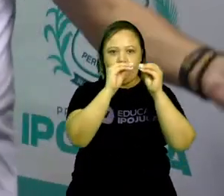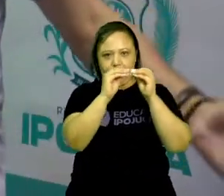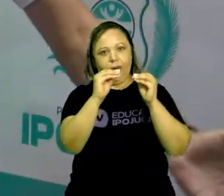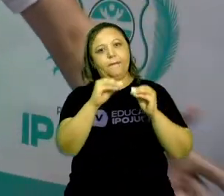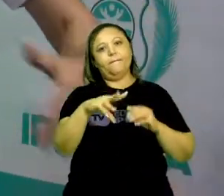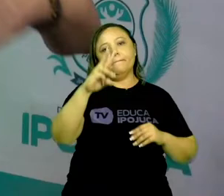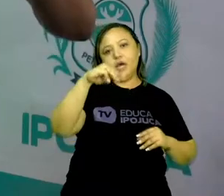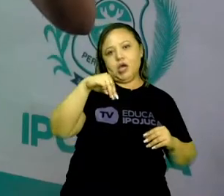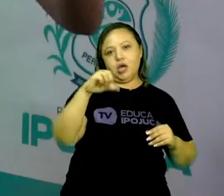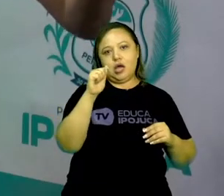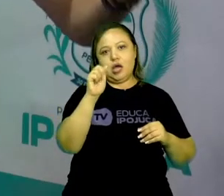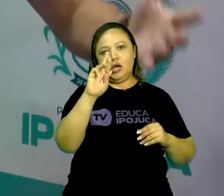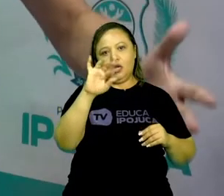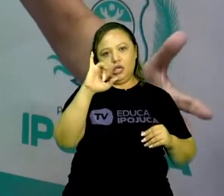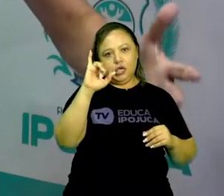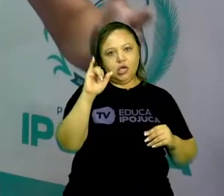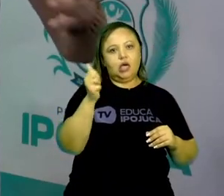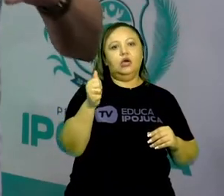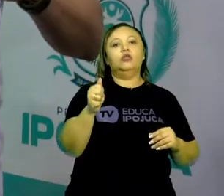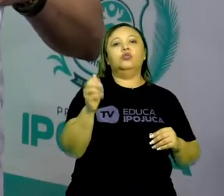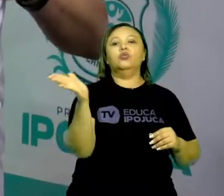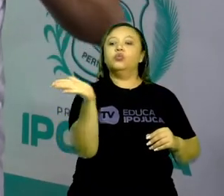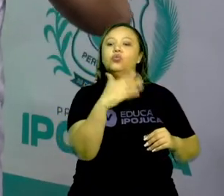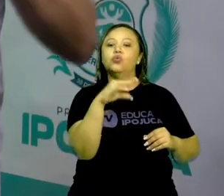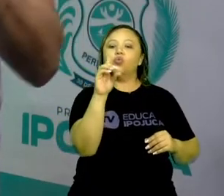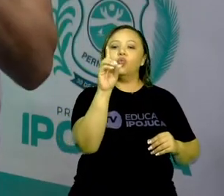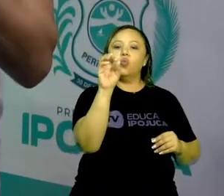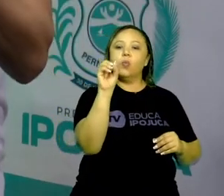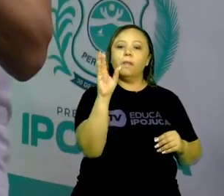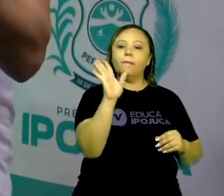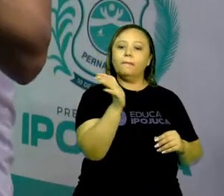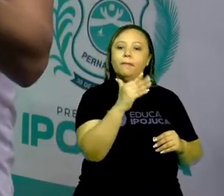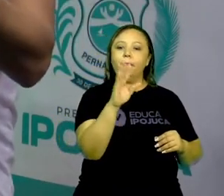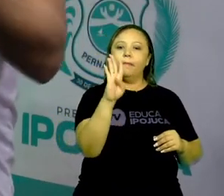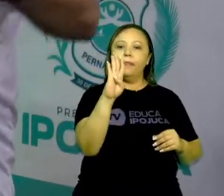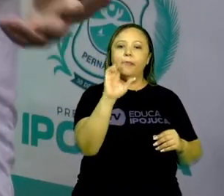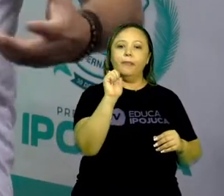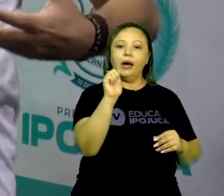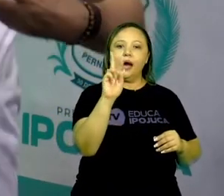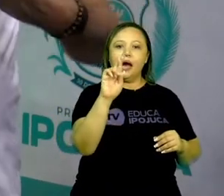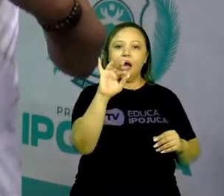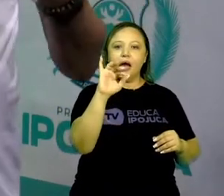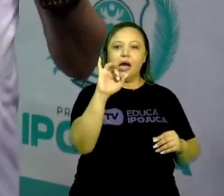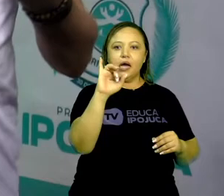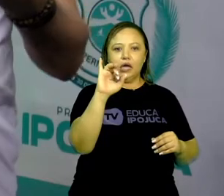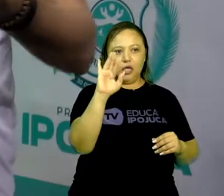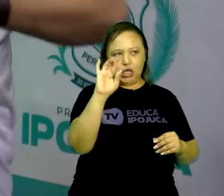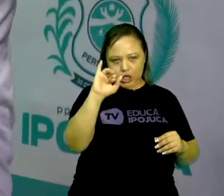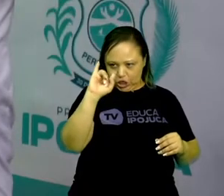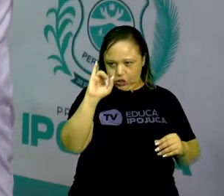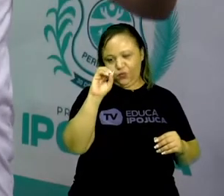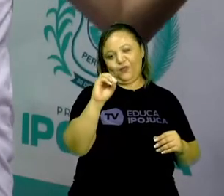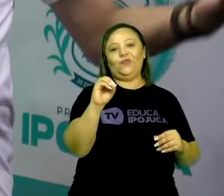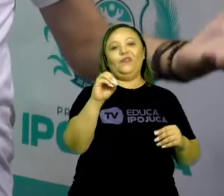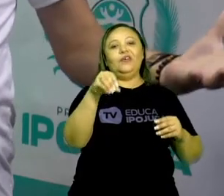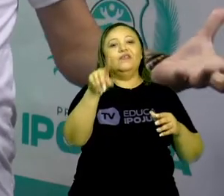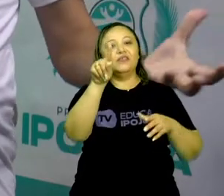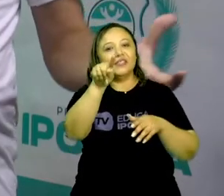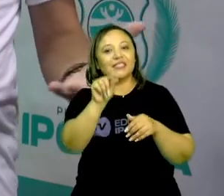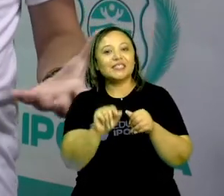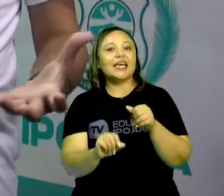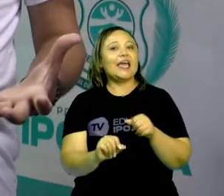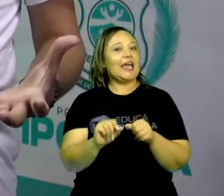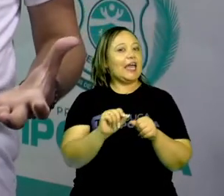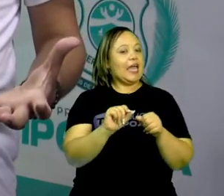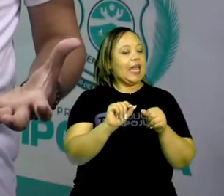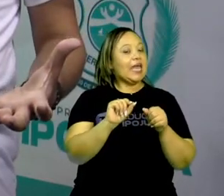da Usurpadora, uma cena de outra novela dessas. Mas, em vez de você só copiar a cena, você improvisa o diálogo, você cria o diálogo,